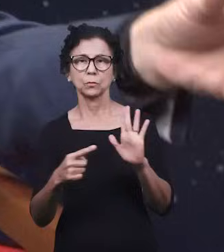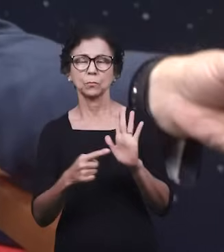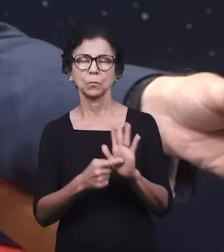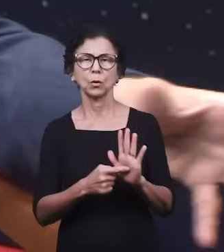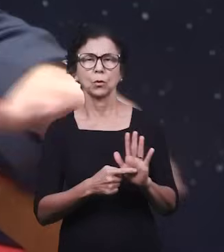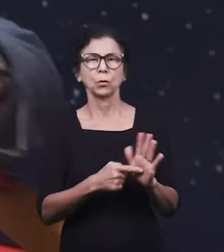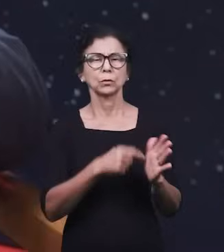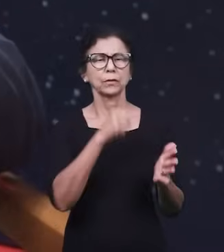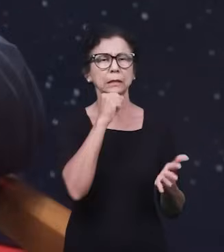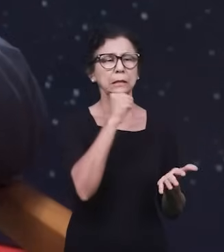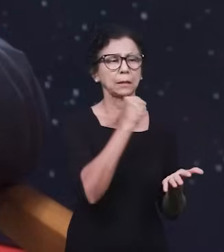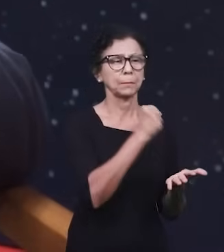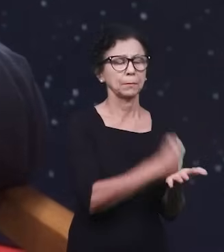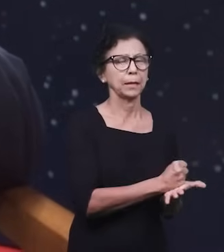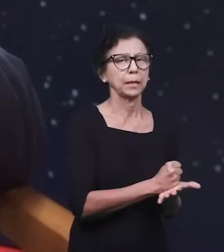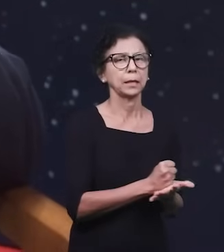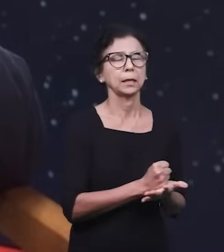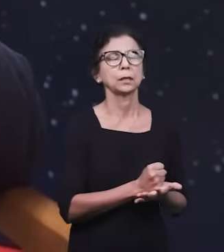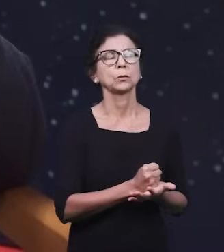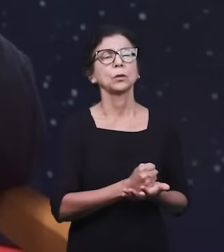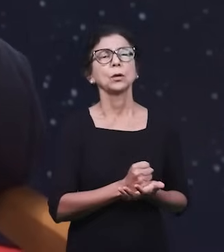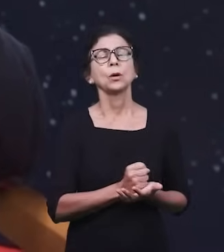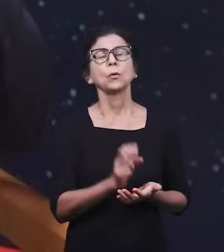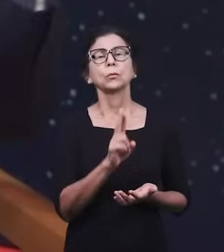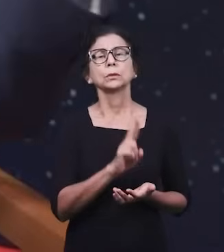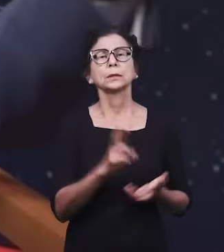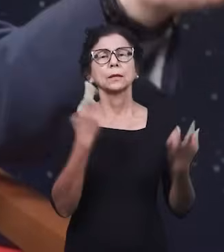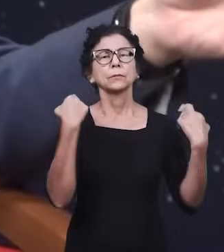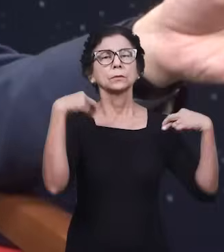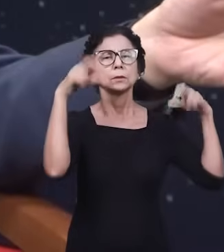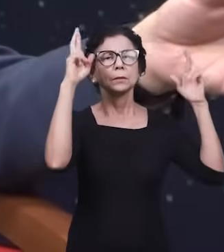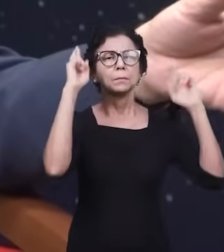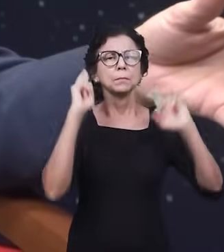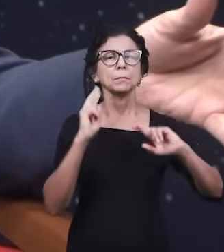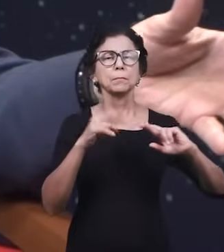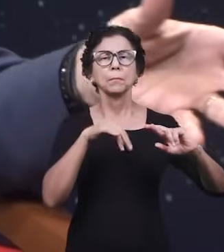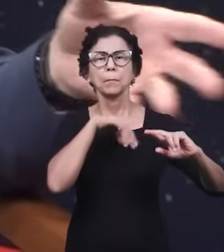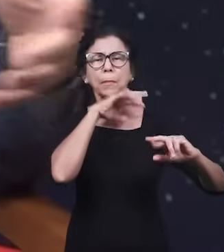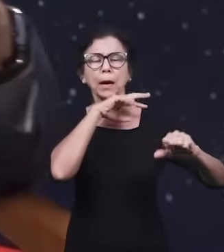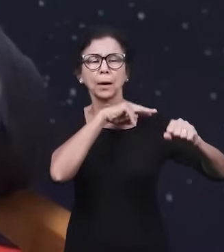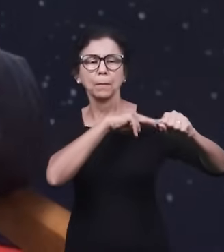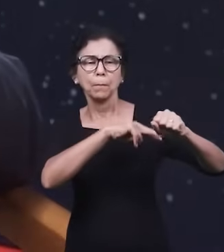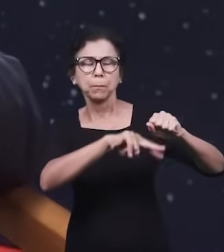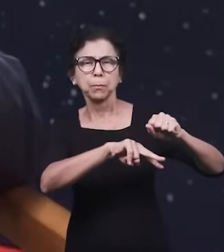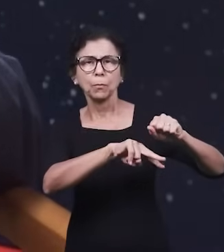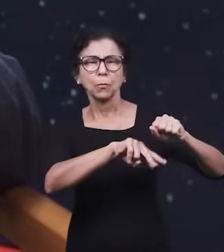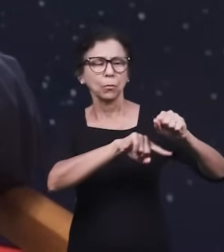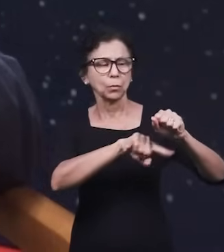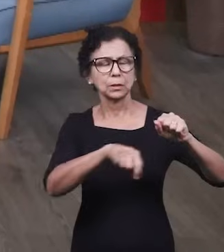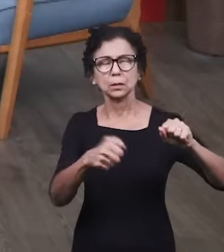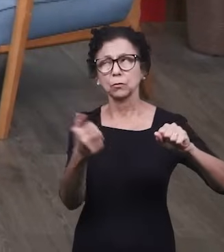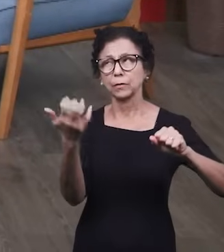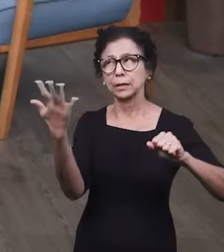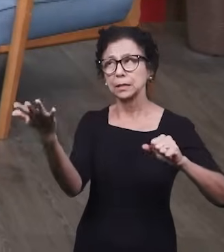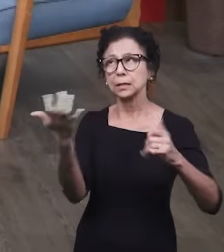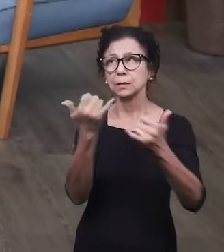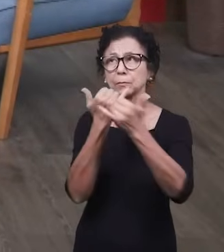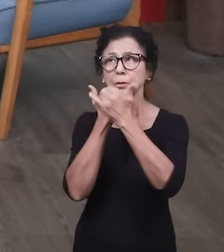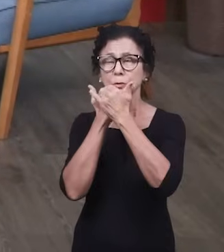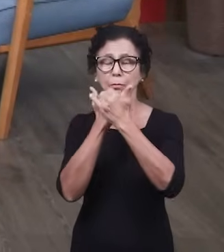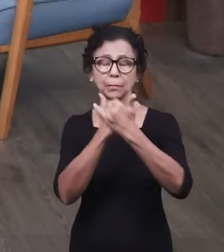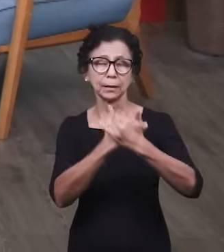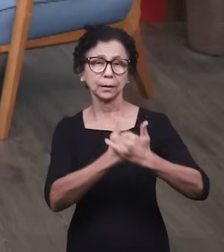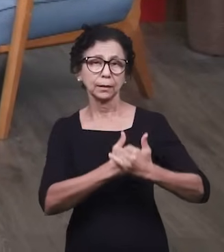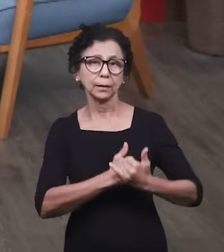do cordeiro, o culto do Velho Testamento e os elementos do tabernáculo,